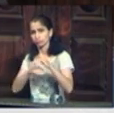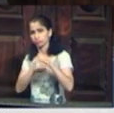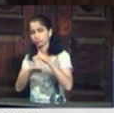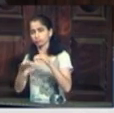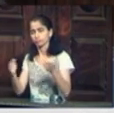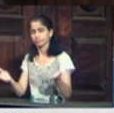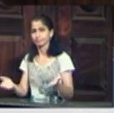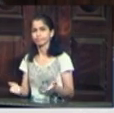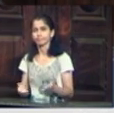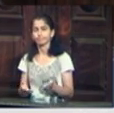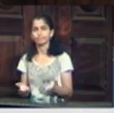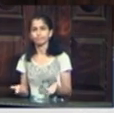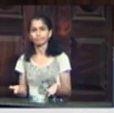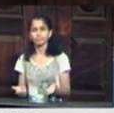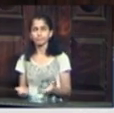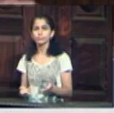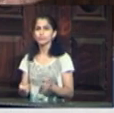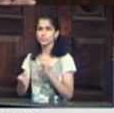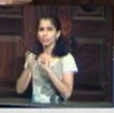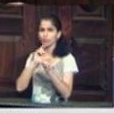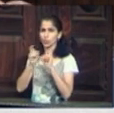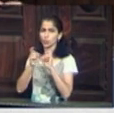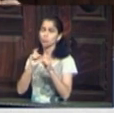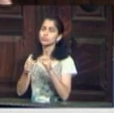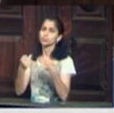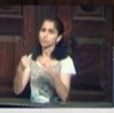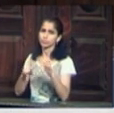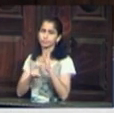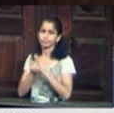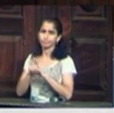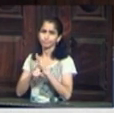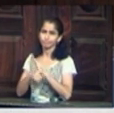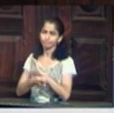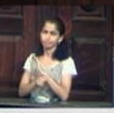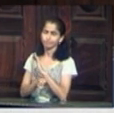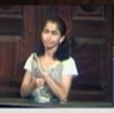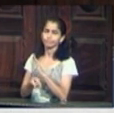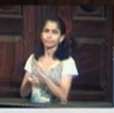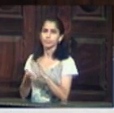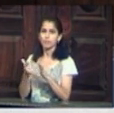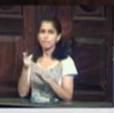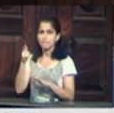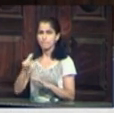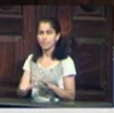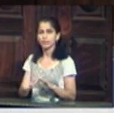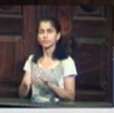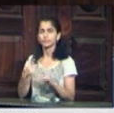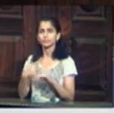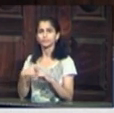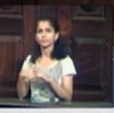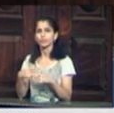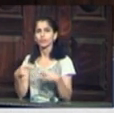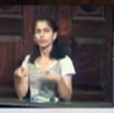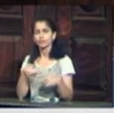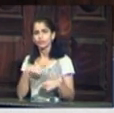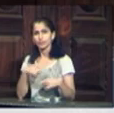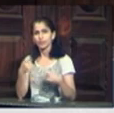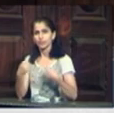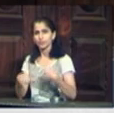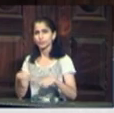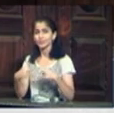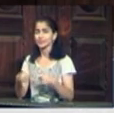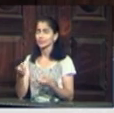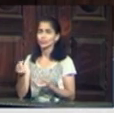discussão que nós precisamos aprofundar, porque existe uma necessidade